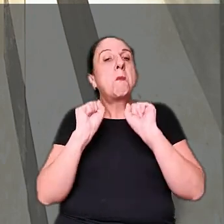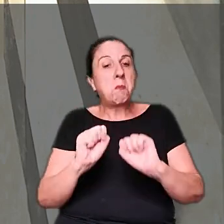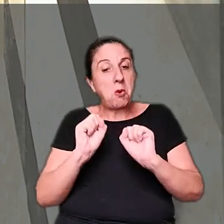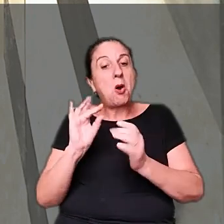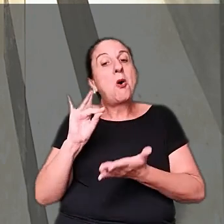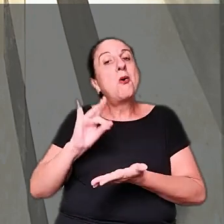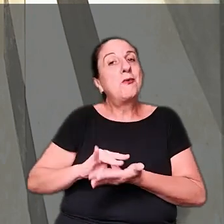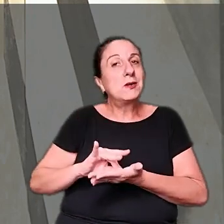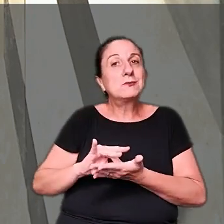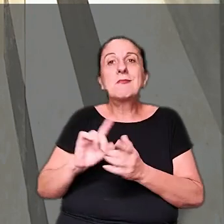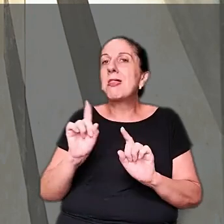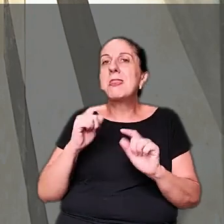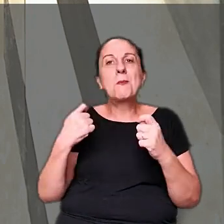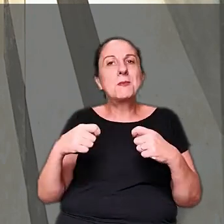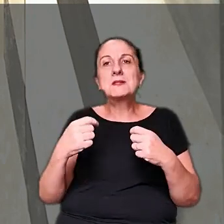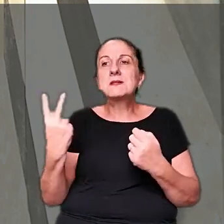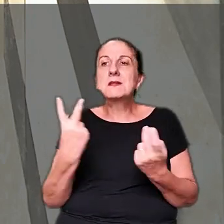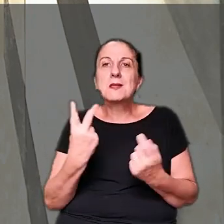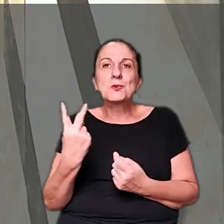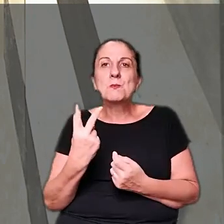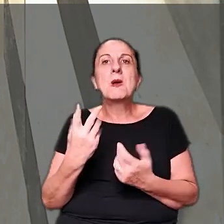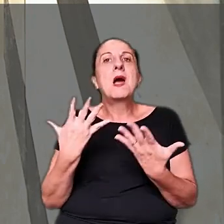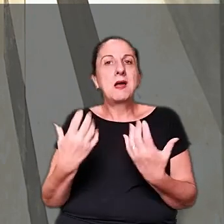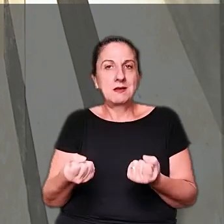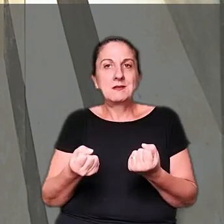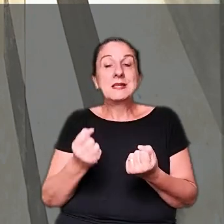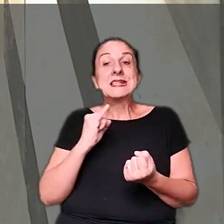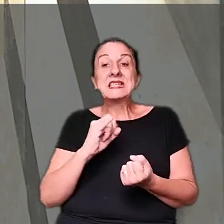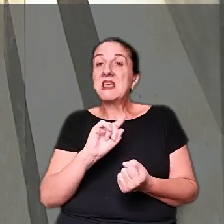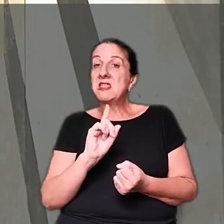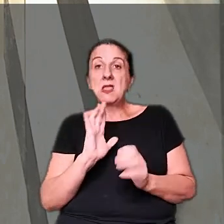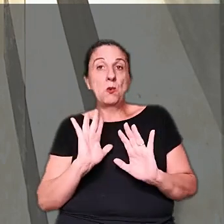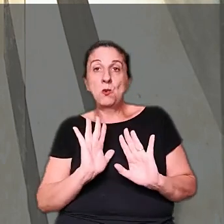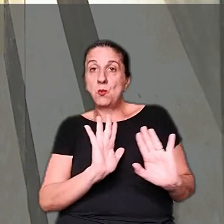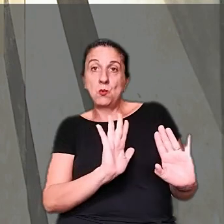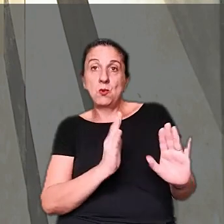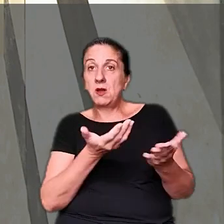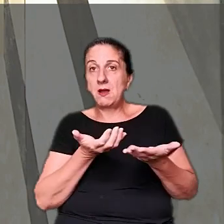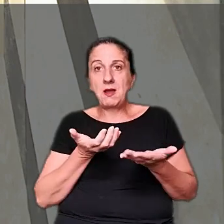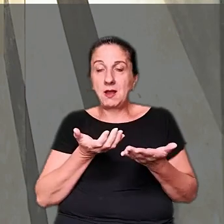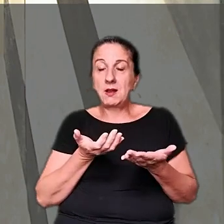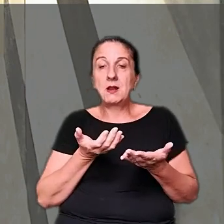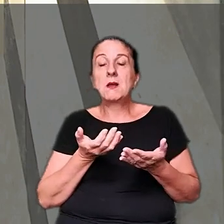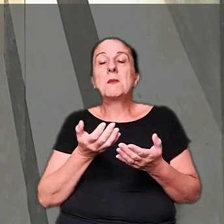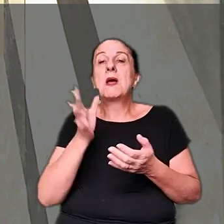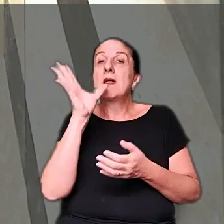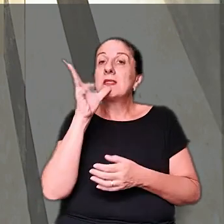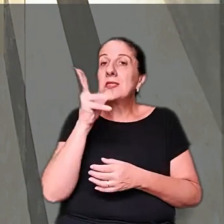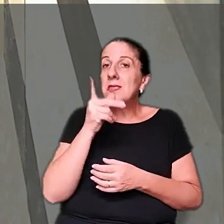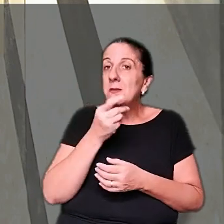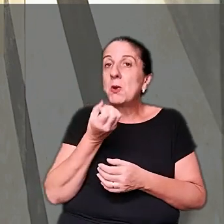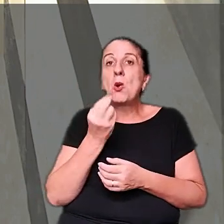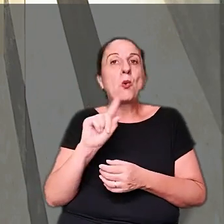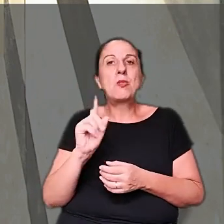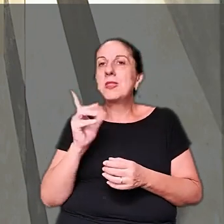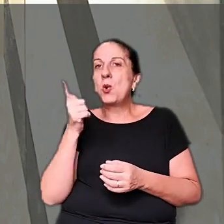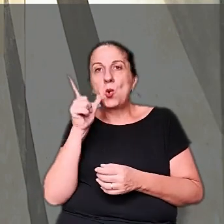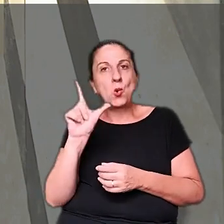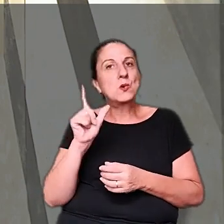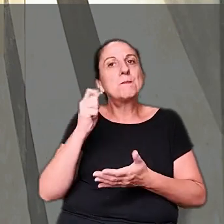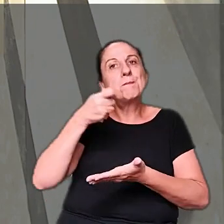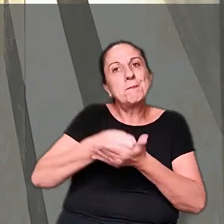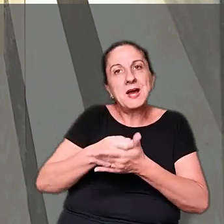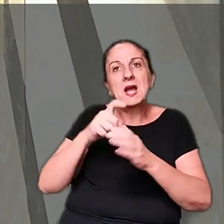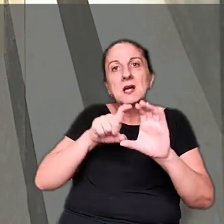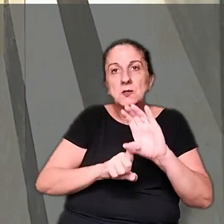nomeação pode ocorrer de ofício, sem requerimento das partes, em caso de resistência da parte executada para retardar ou